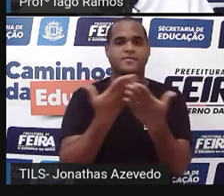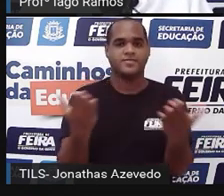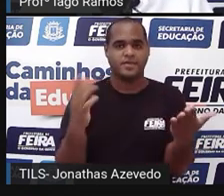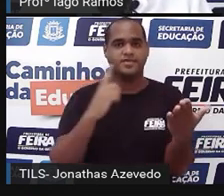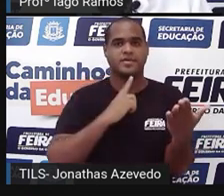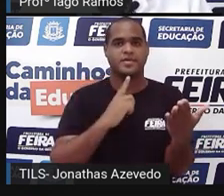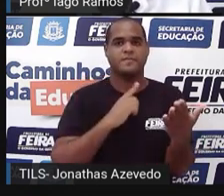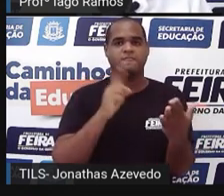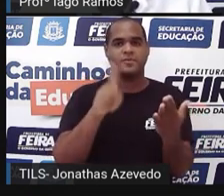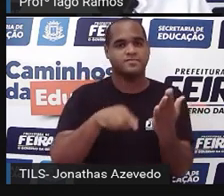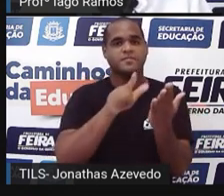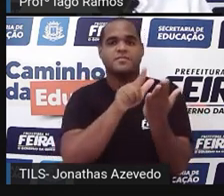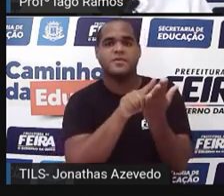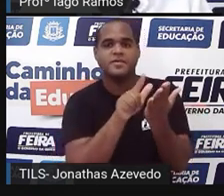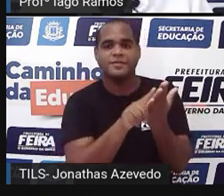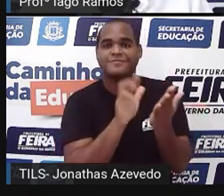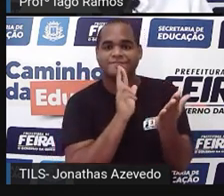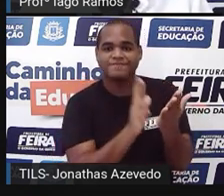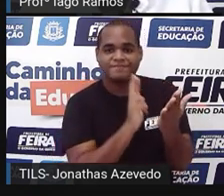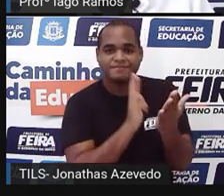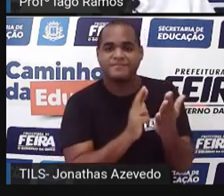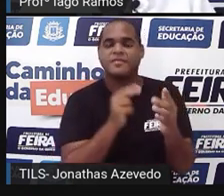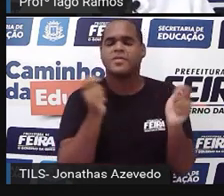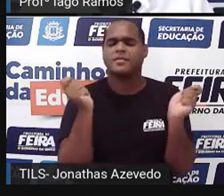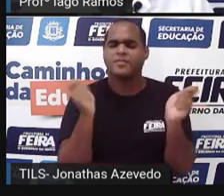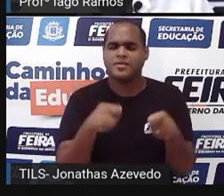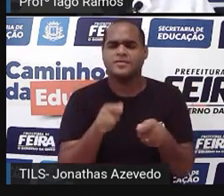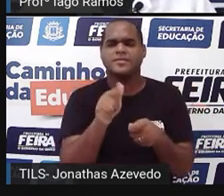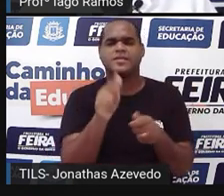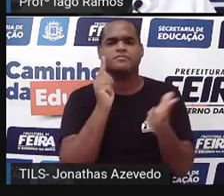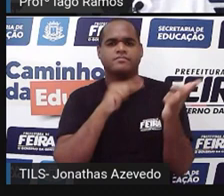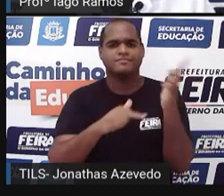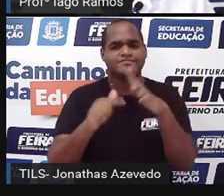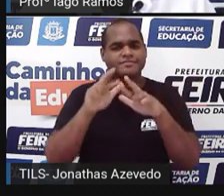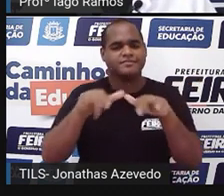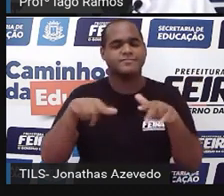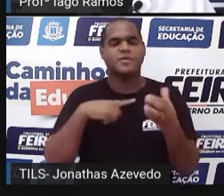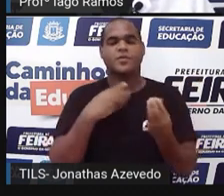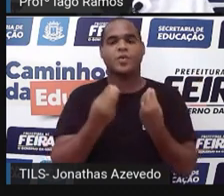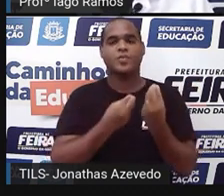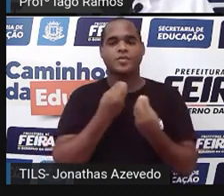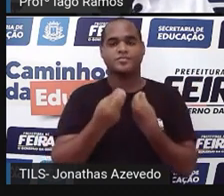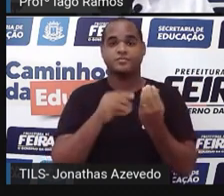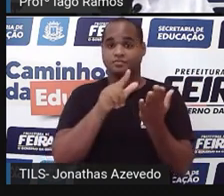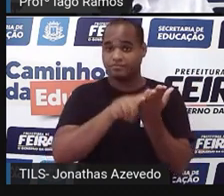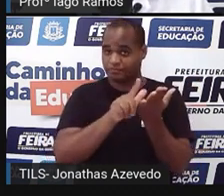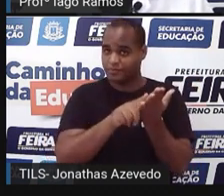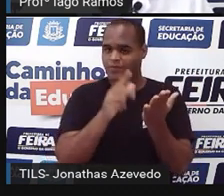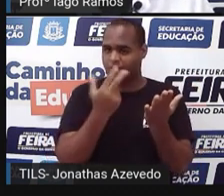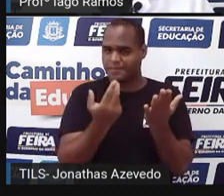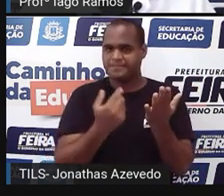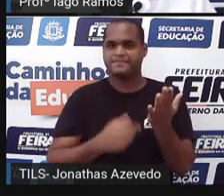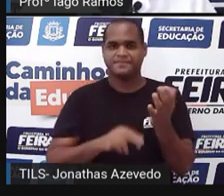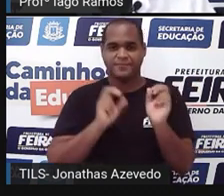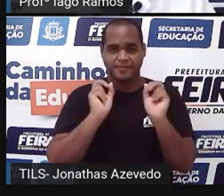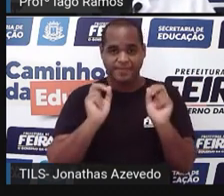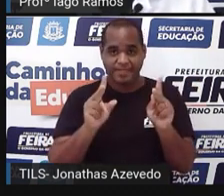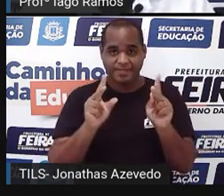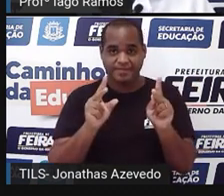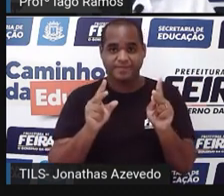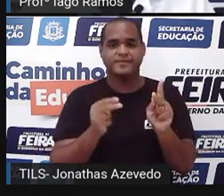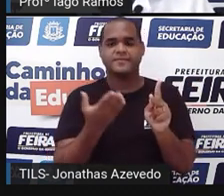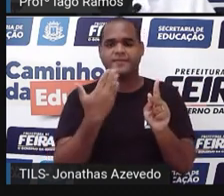você rascunhando como eu tivesse fazendo essa conta no papel Tá bom